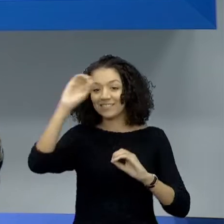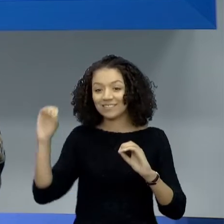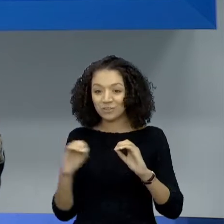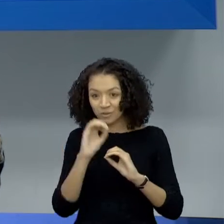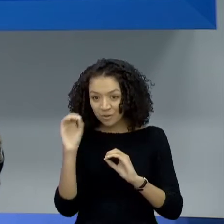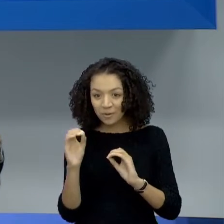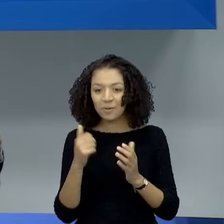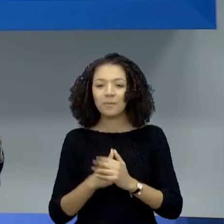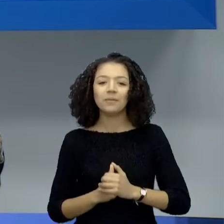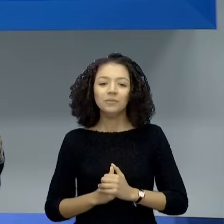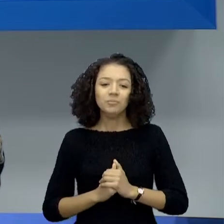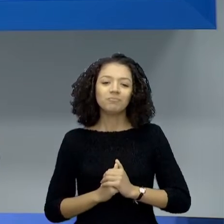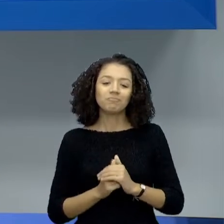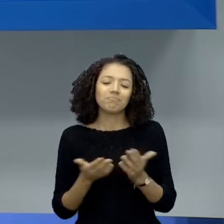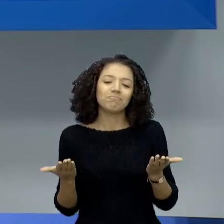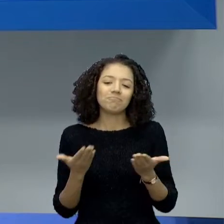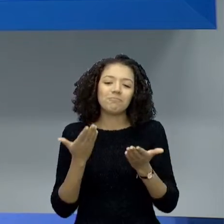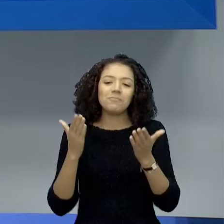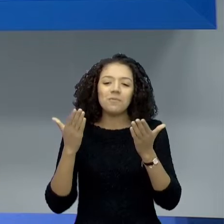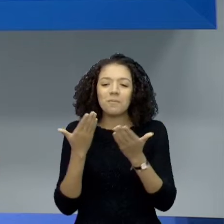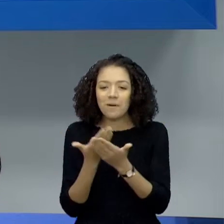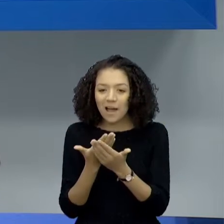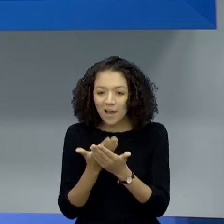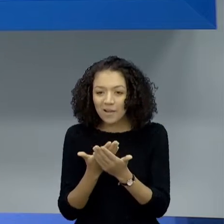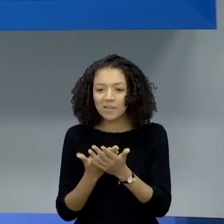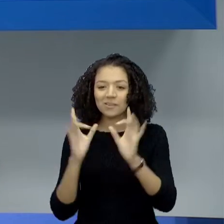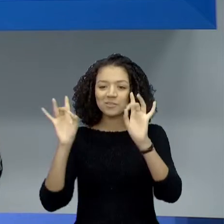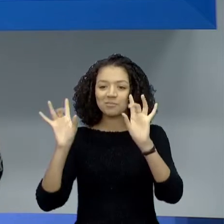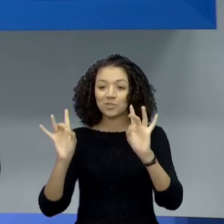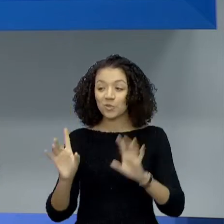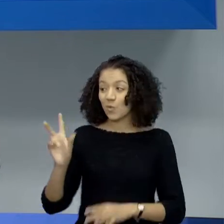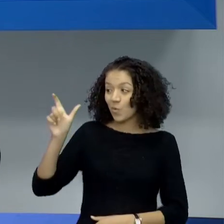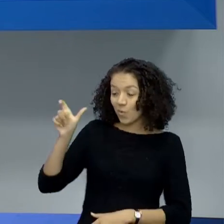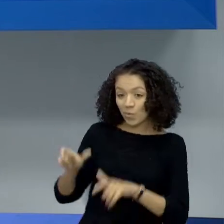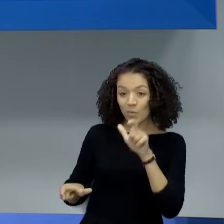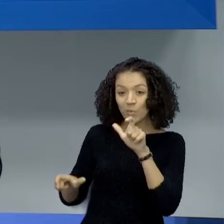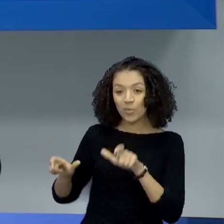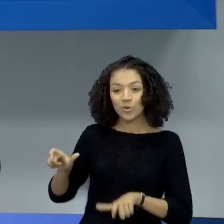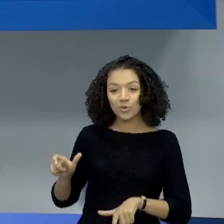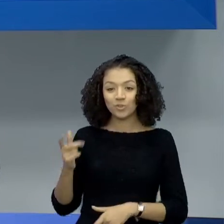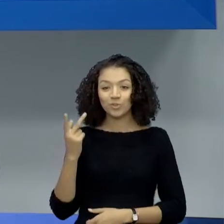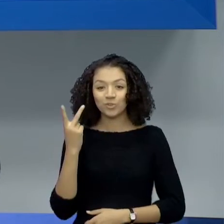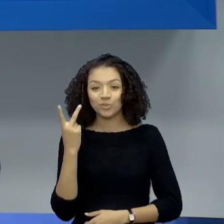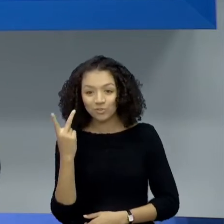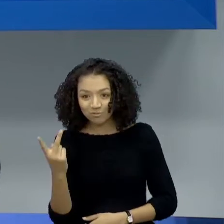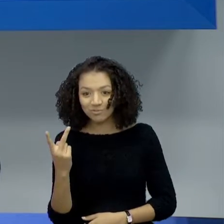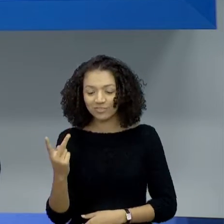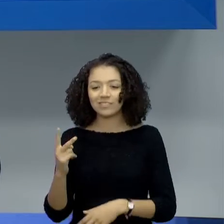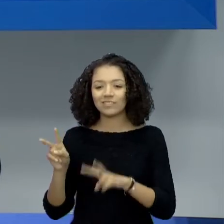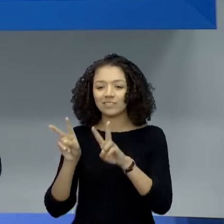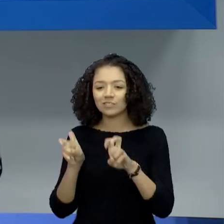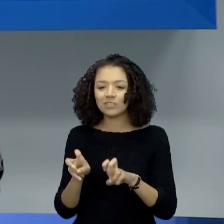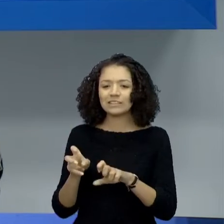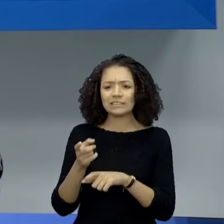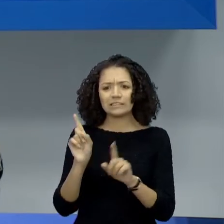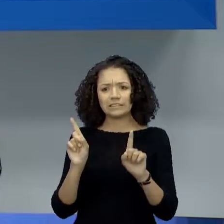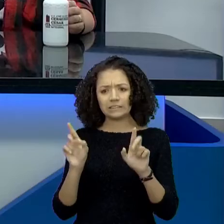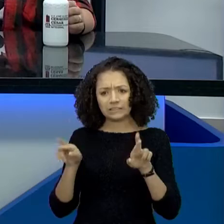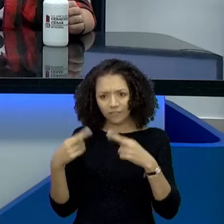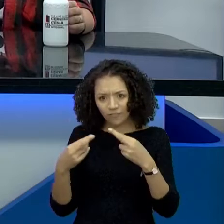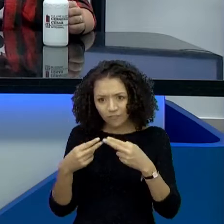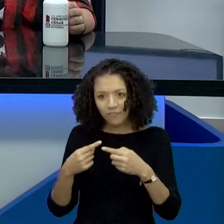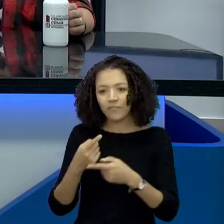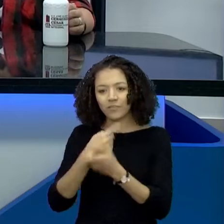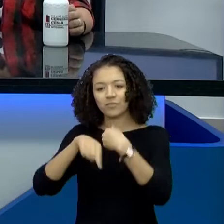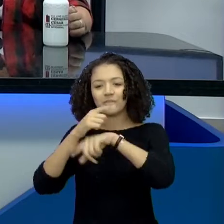a aula é muito especial, pois eu tenho duas convidadas aqui do componente Superar Desafios EG Humanas. Eu tenho a Mafê